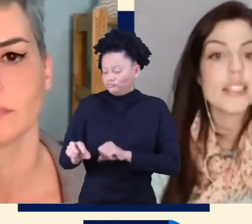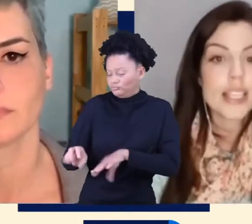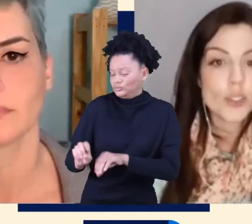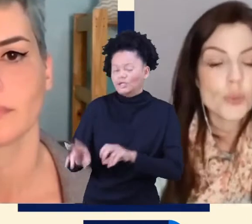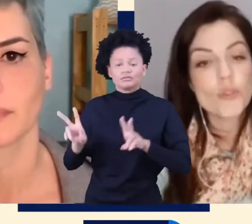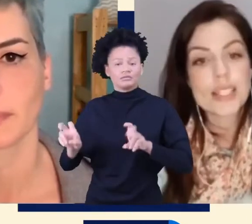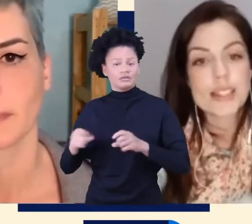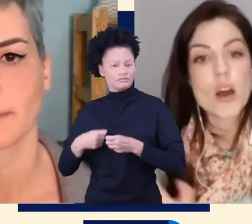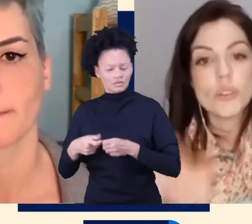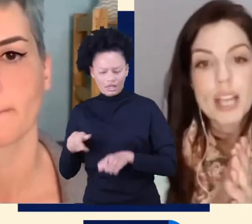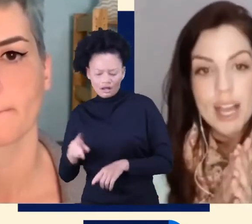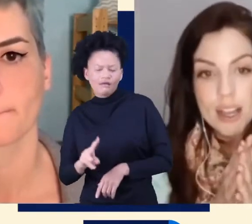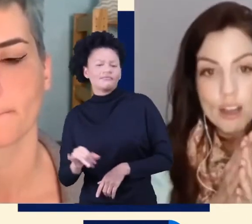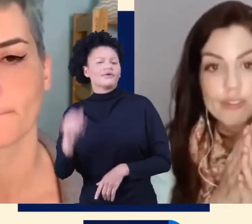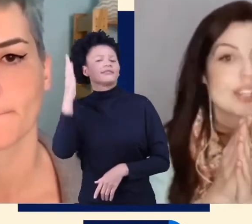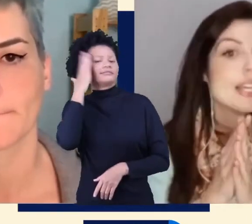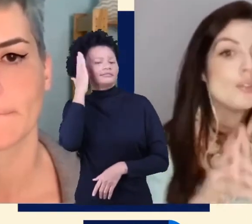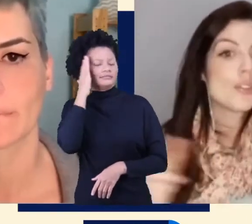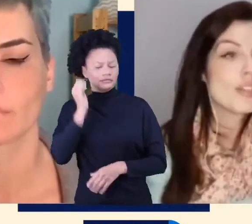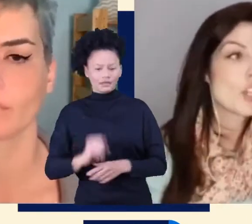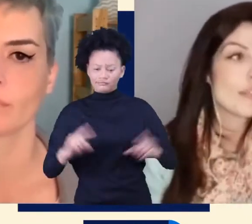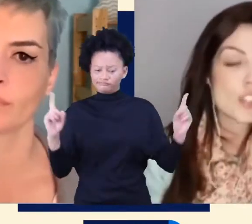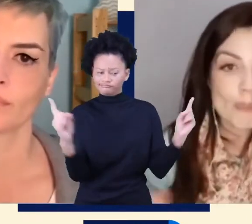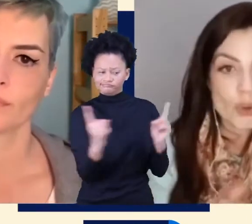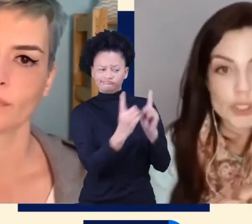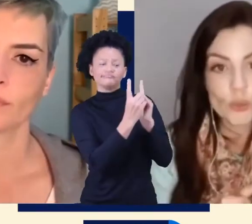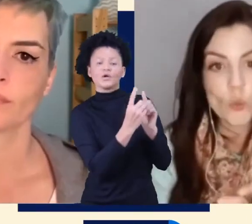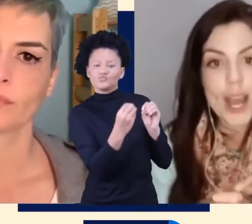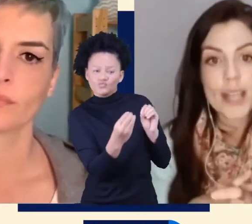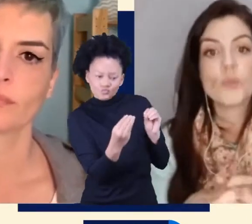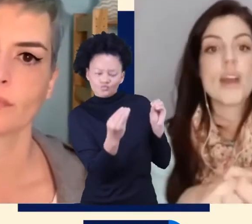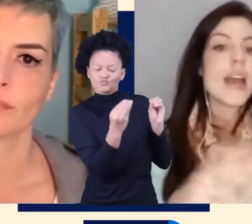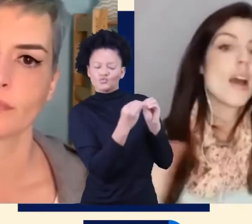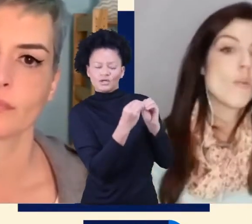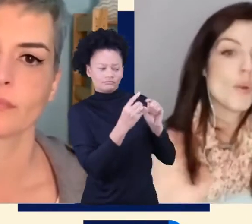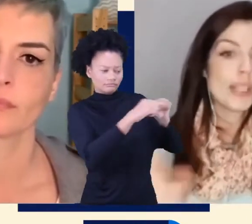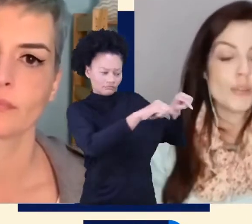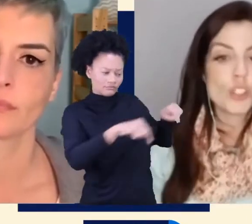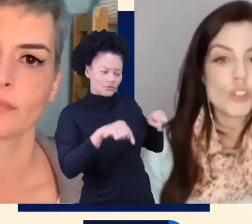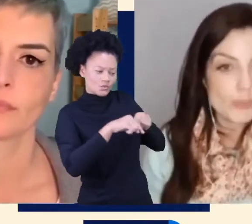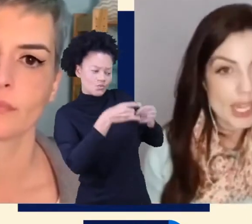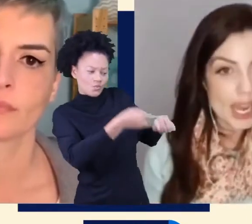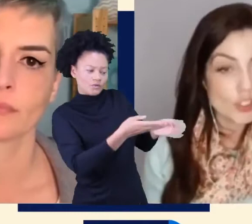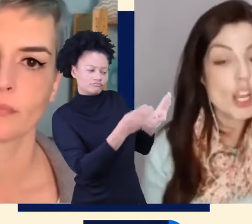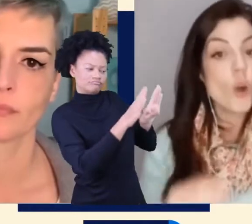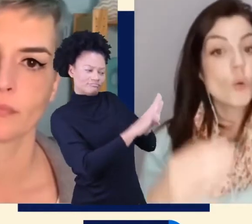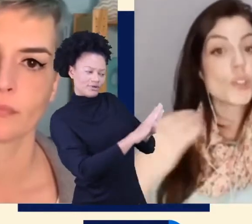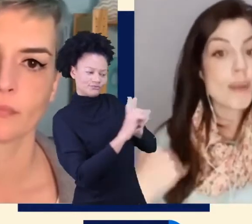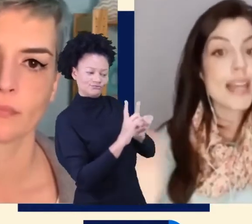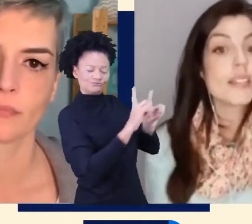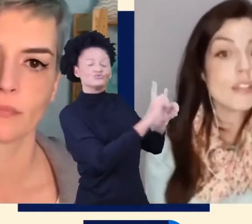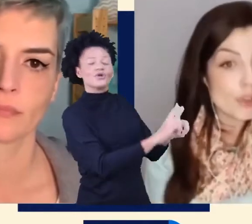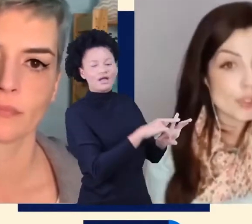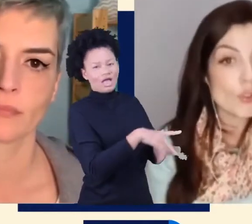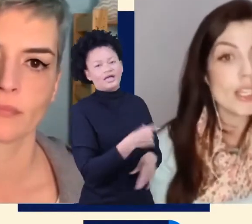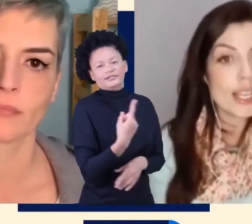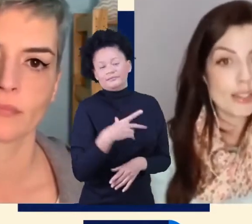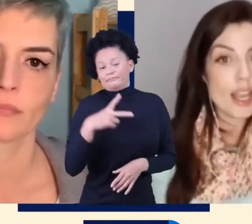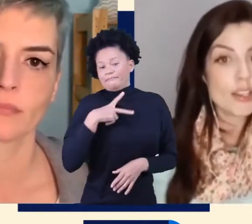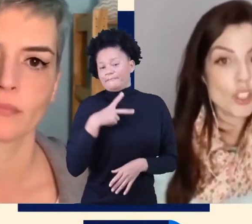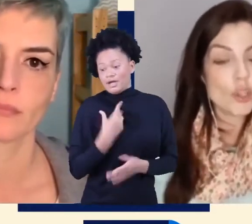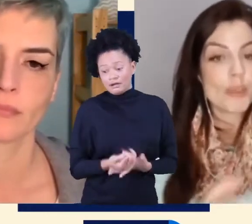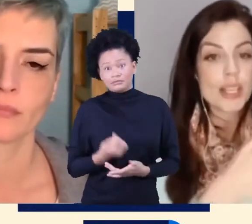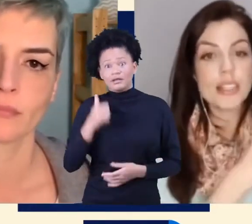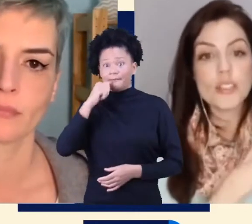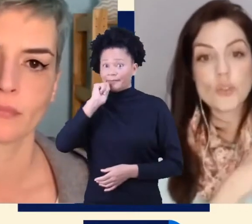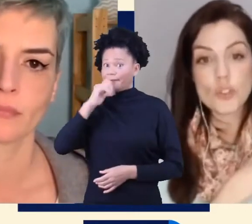vai entender que o que o casal está fazendo ao se beijar e fechar a porta do quarto é um momento de intimidade. Os pais que vão escolher,